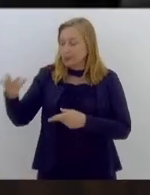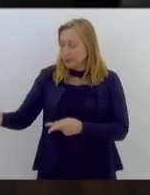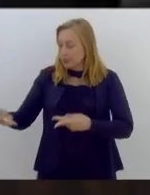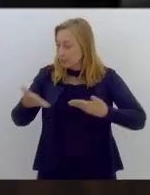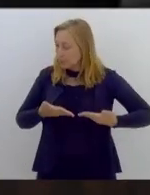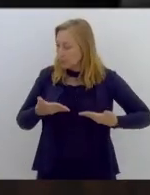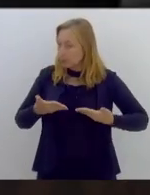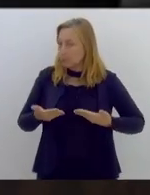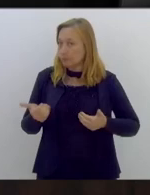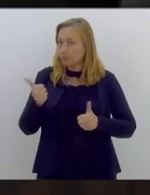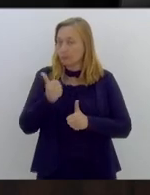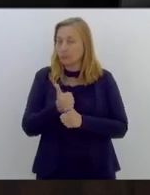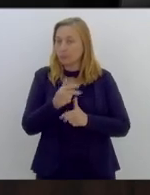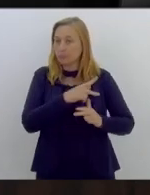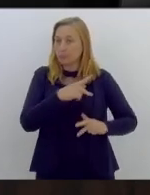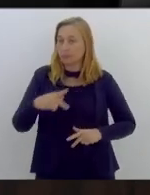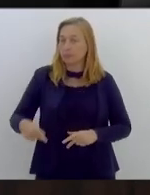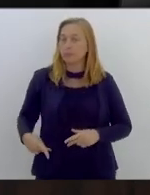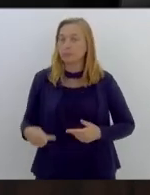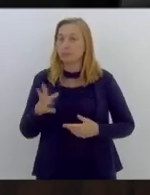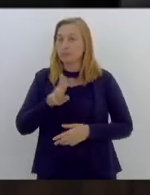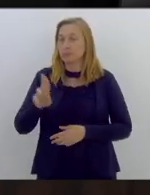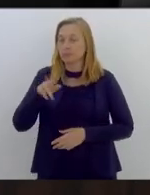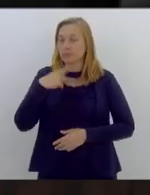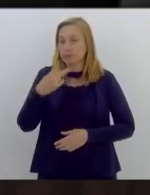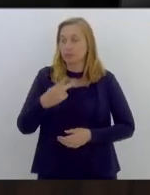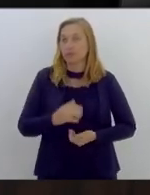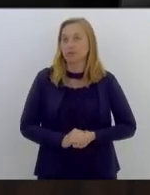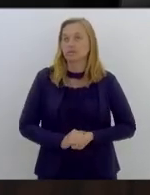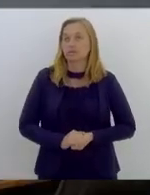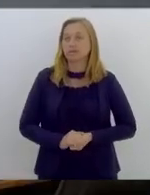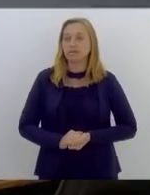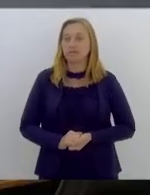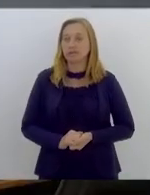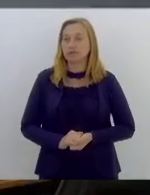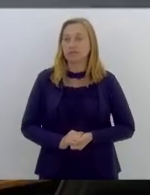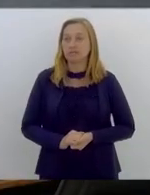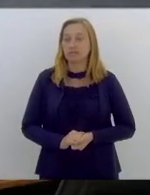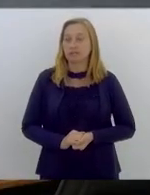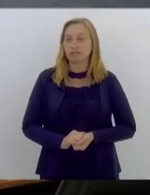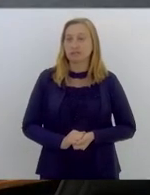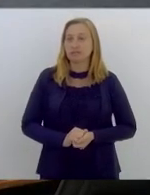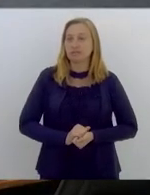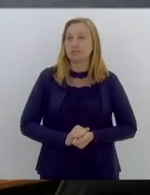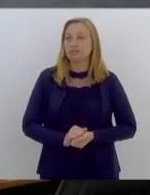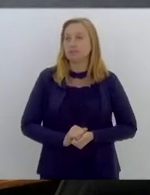para que eu possa fazer uso da palavra com o próximo orador inscrito.